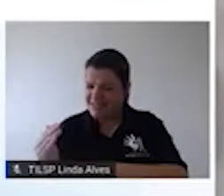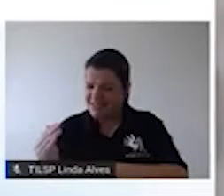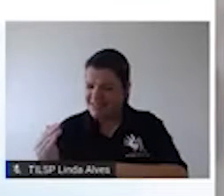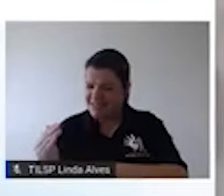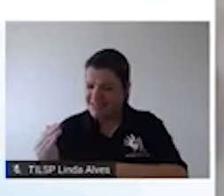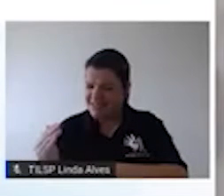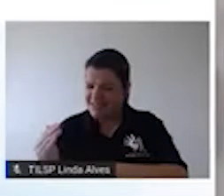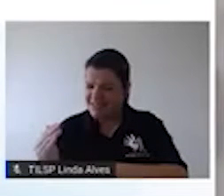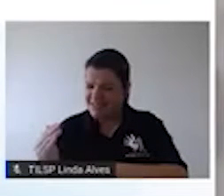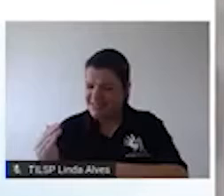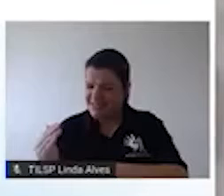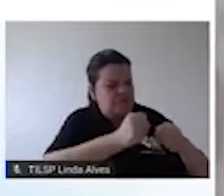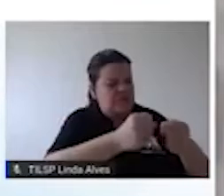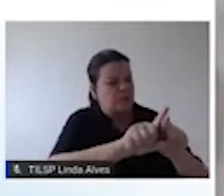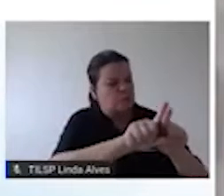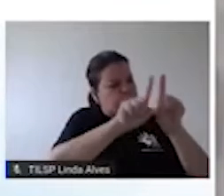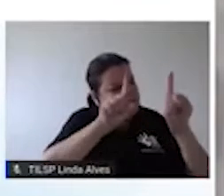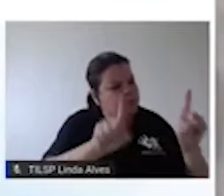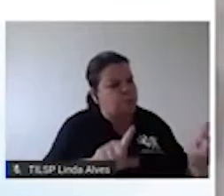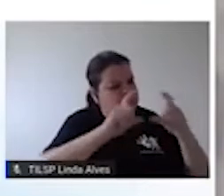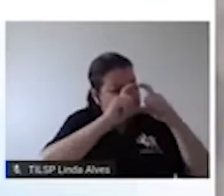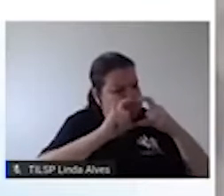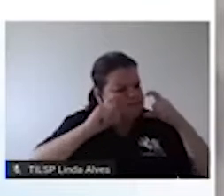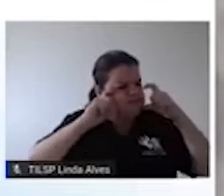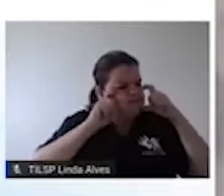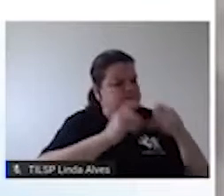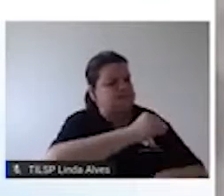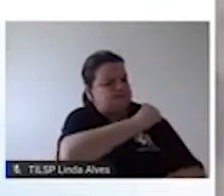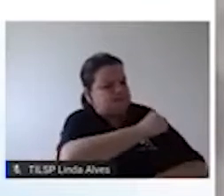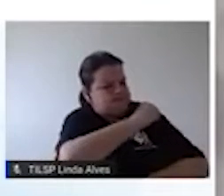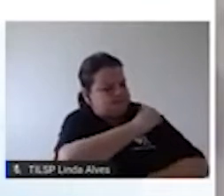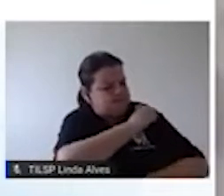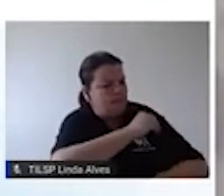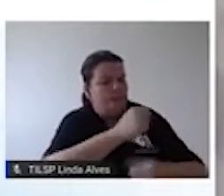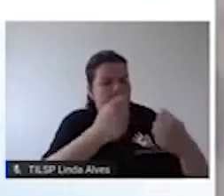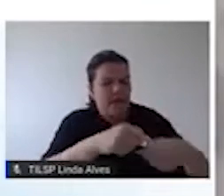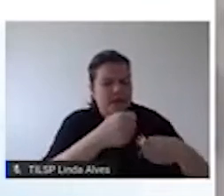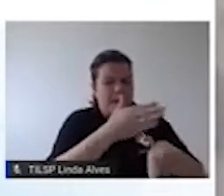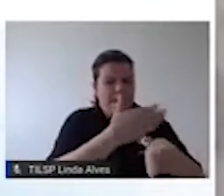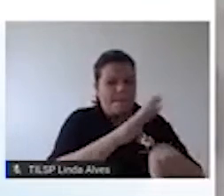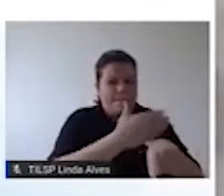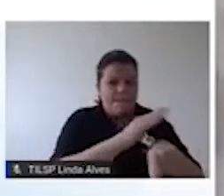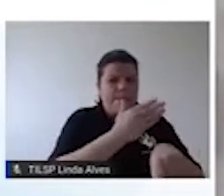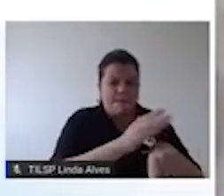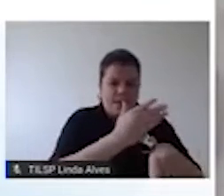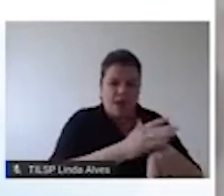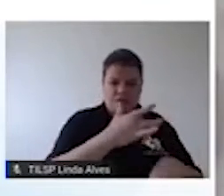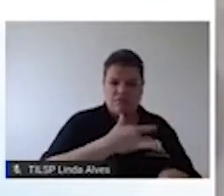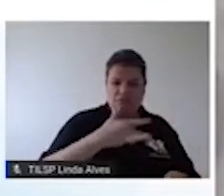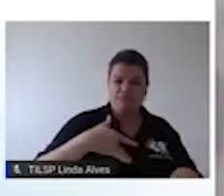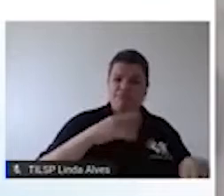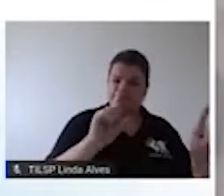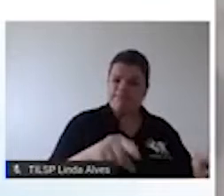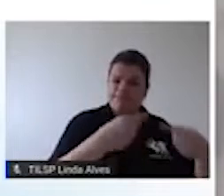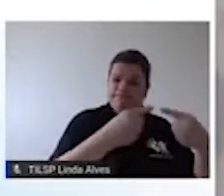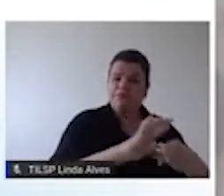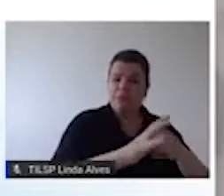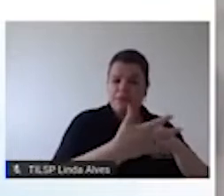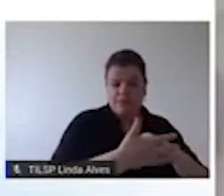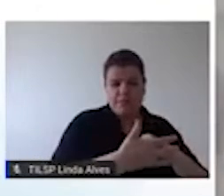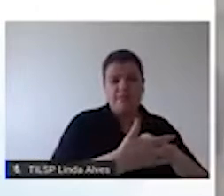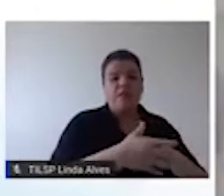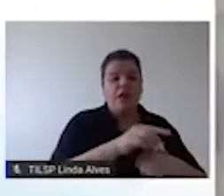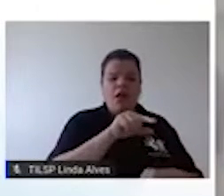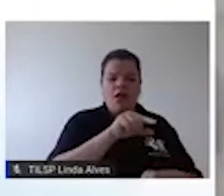proativa nas medidas preconizadas, existentes, disponíveis para o enfrentamento da pandemia,